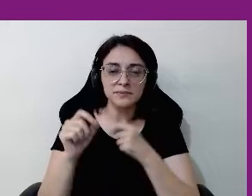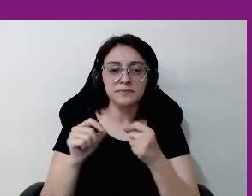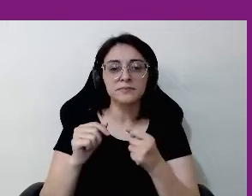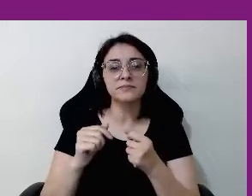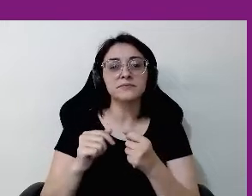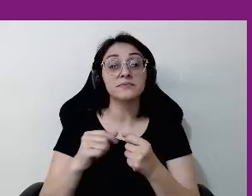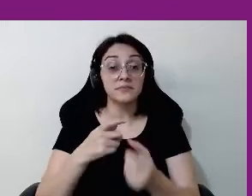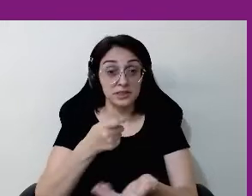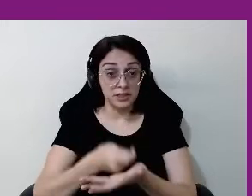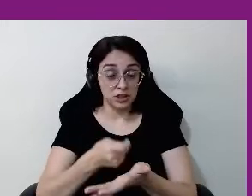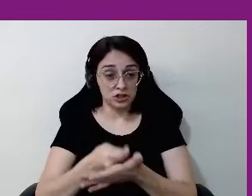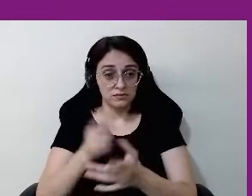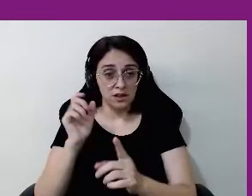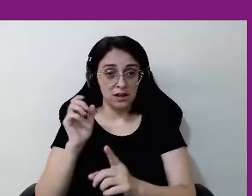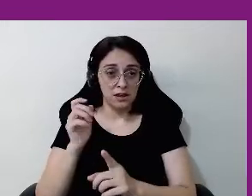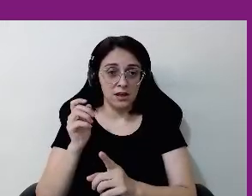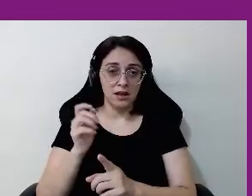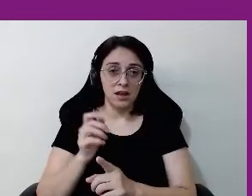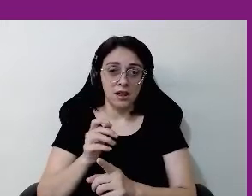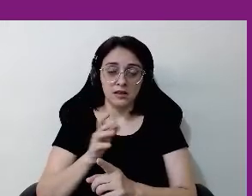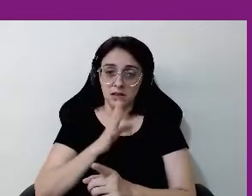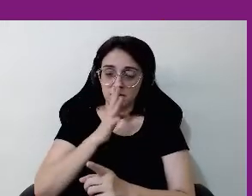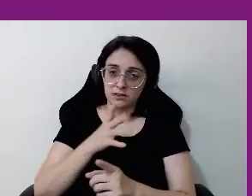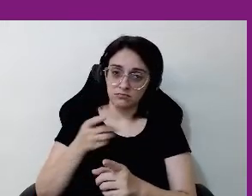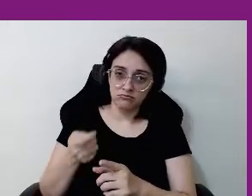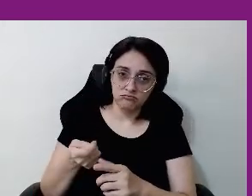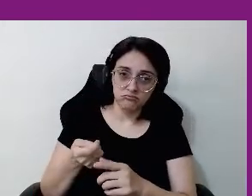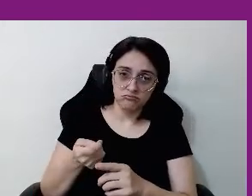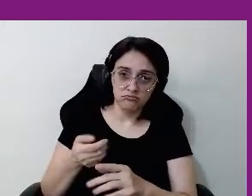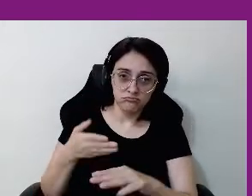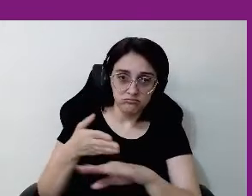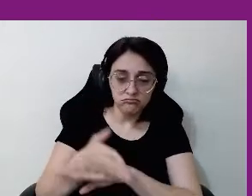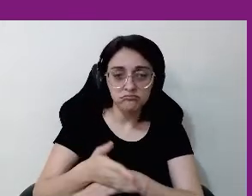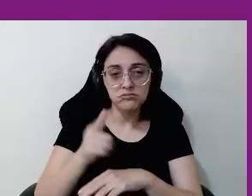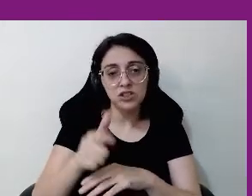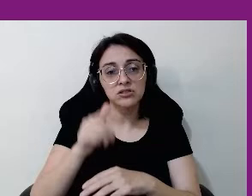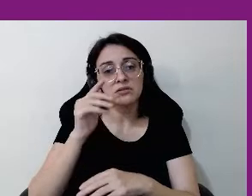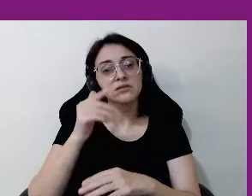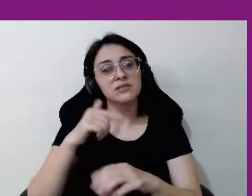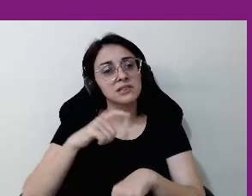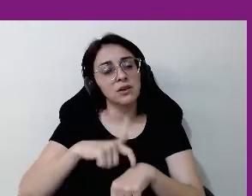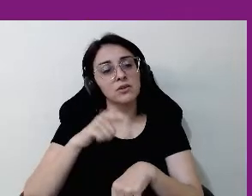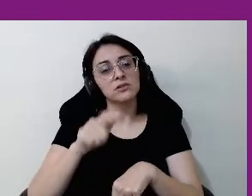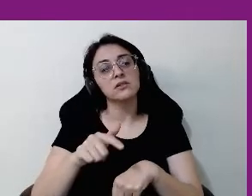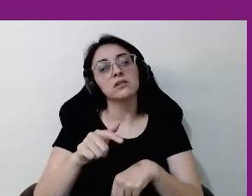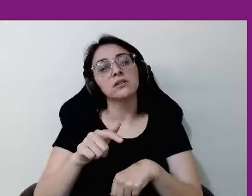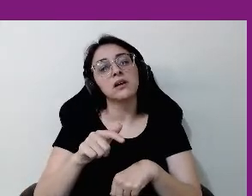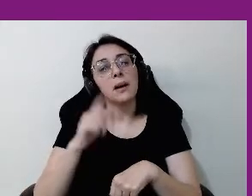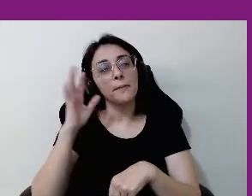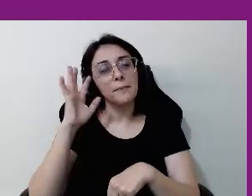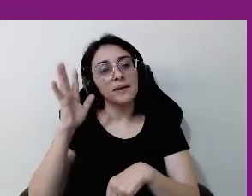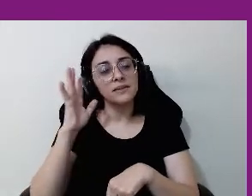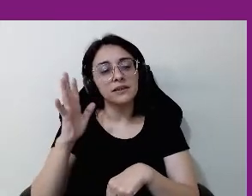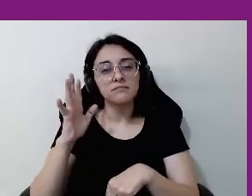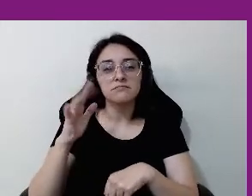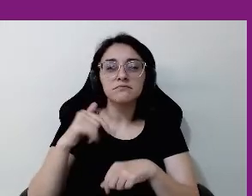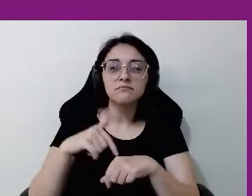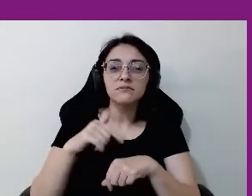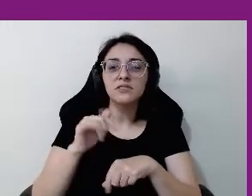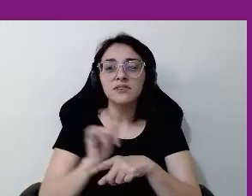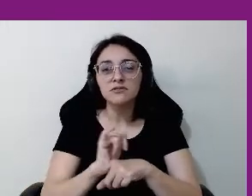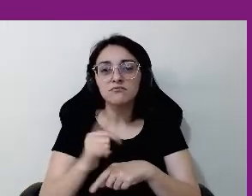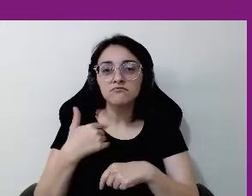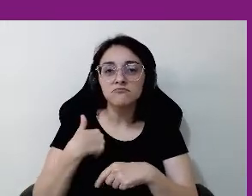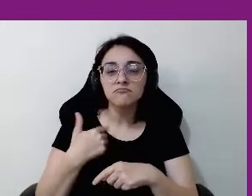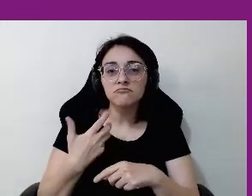eles exigem uma intervenção imediata. Ou vamos pensar em eventos adversos